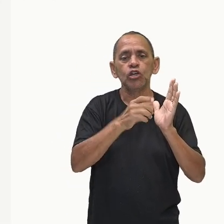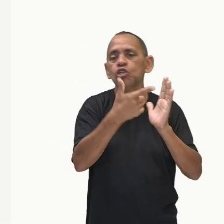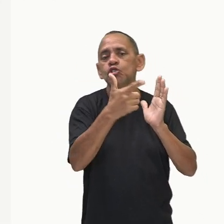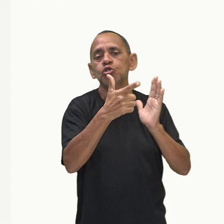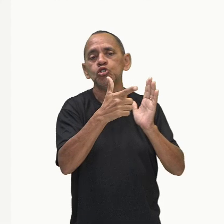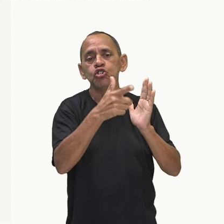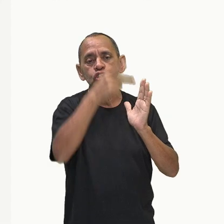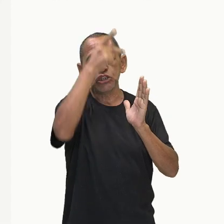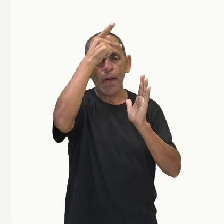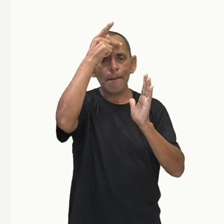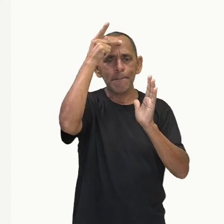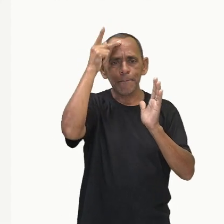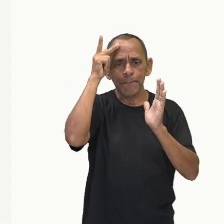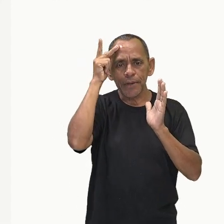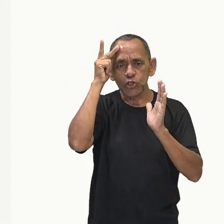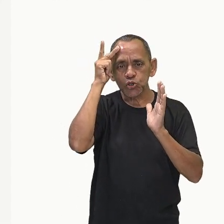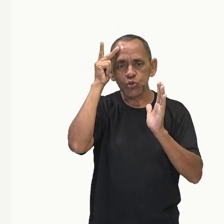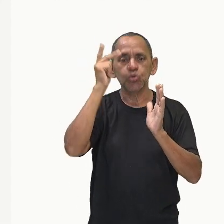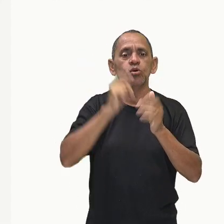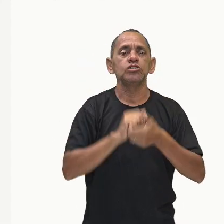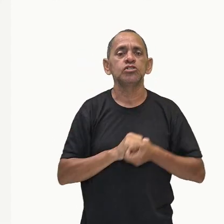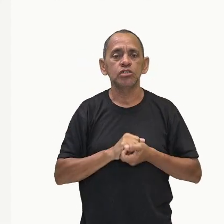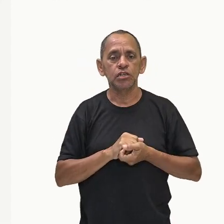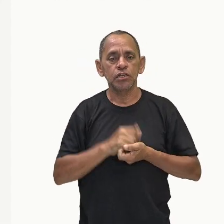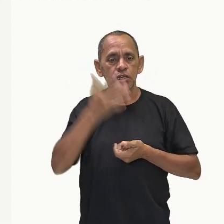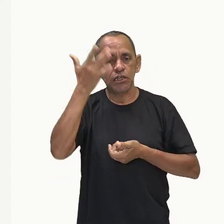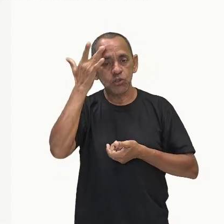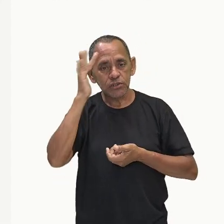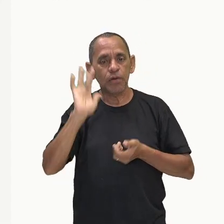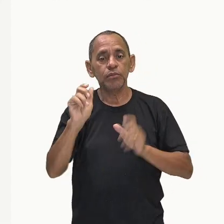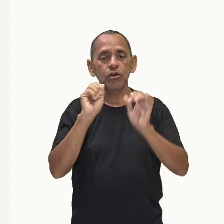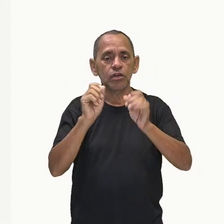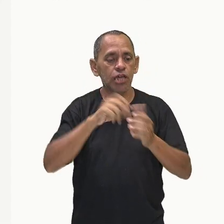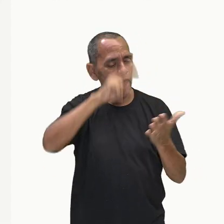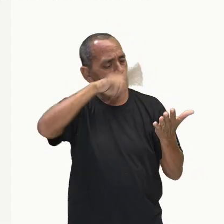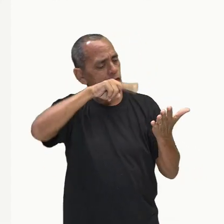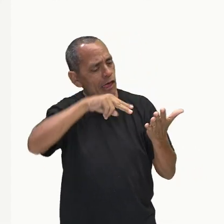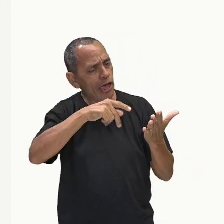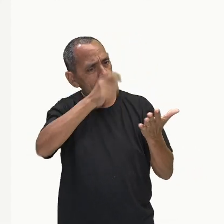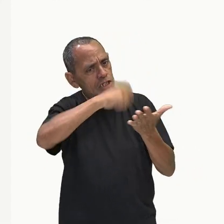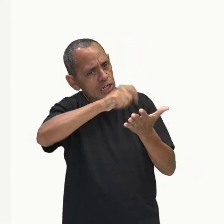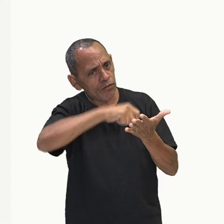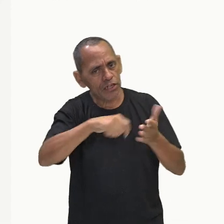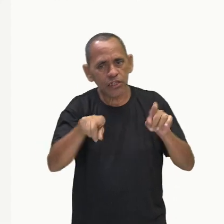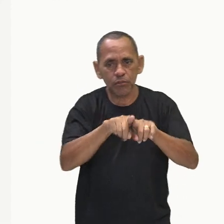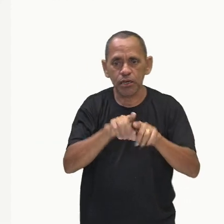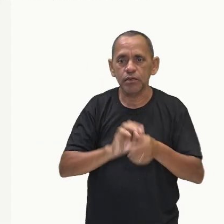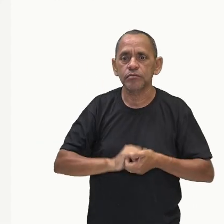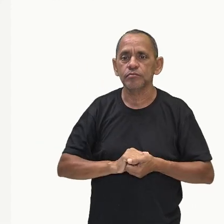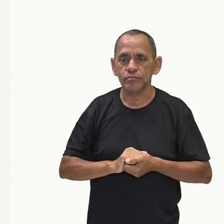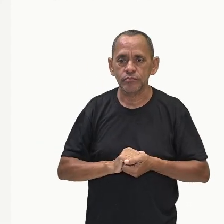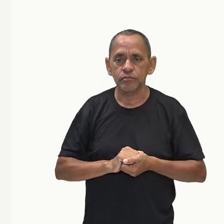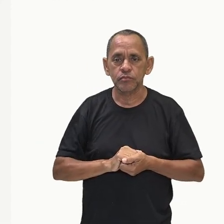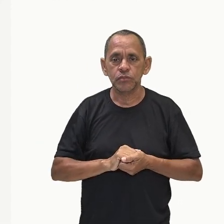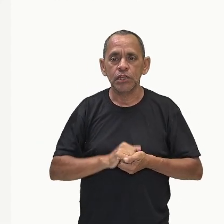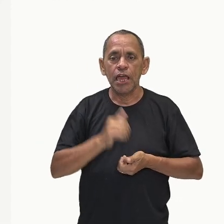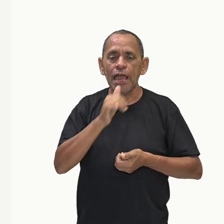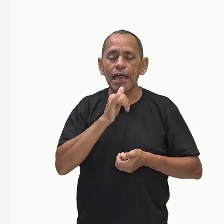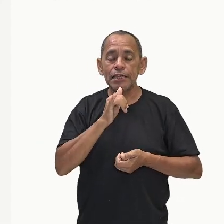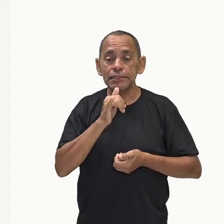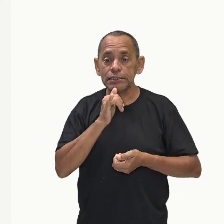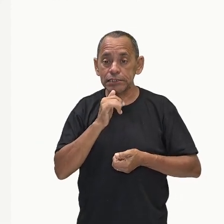existia analfabetismo no Paraguai, e isso era visto, obviamente, com maus olhos, um exemplo a não